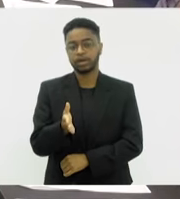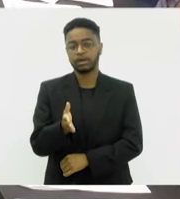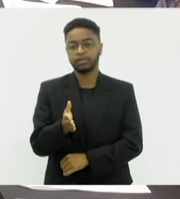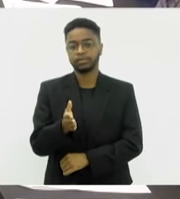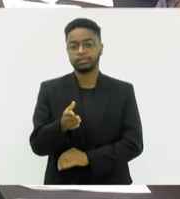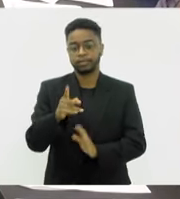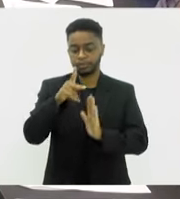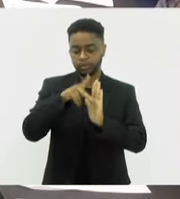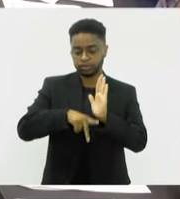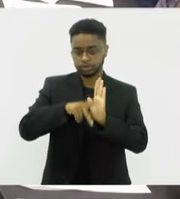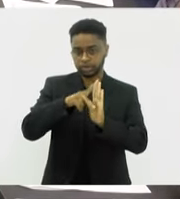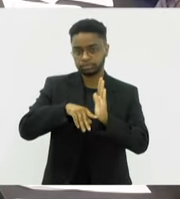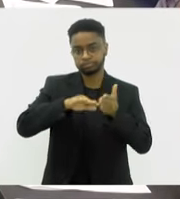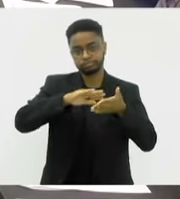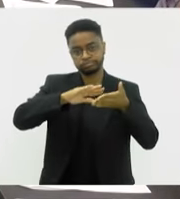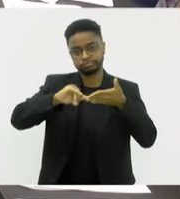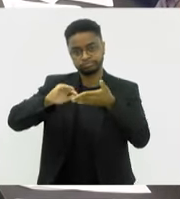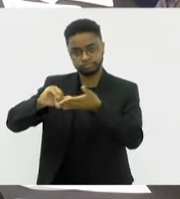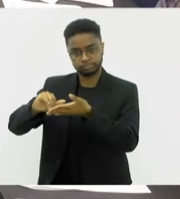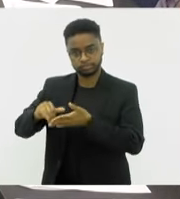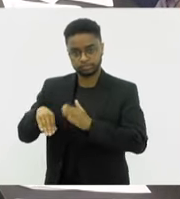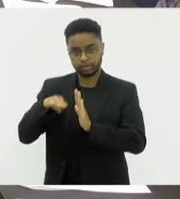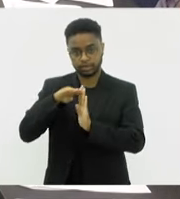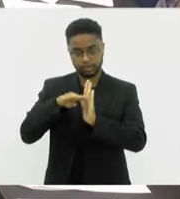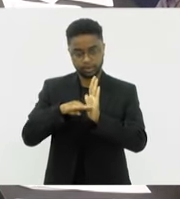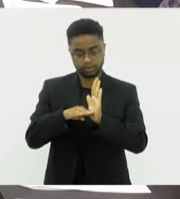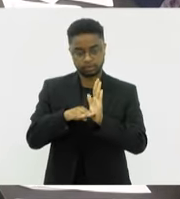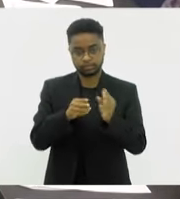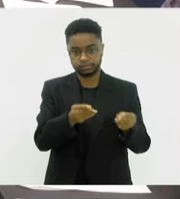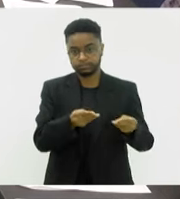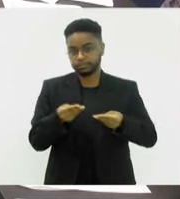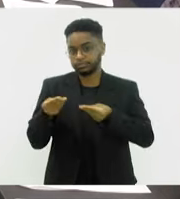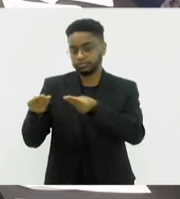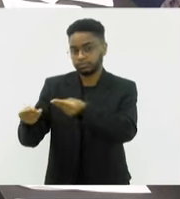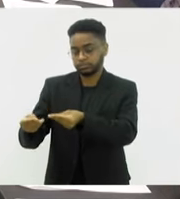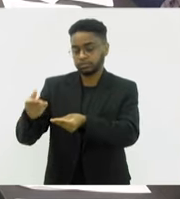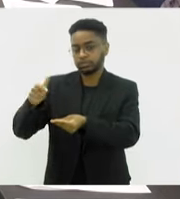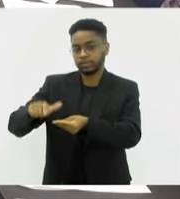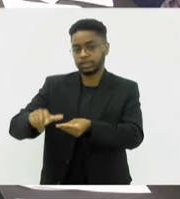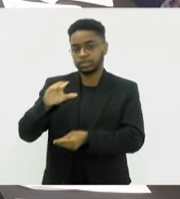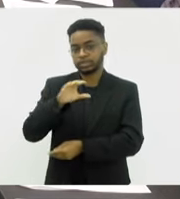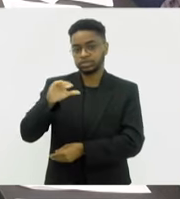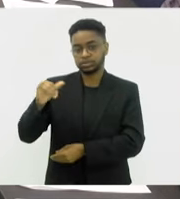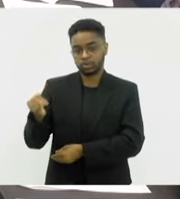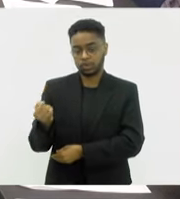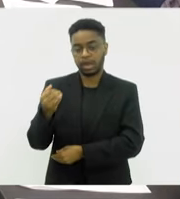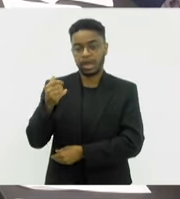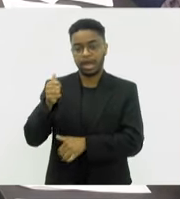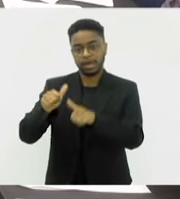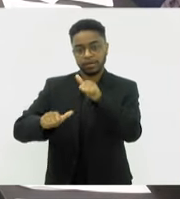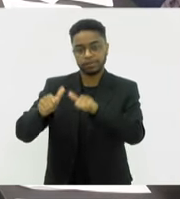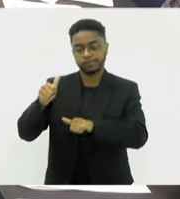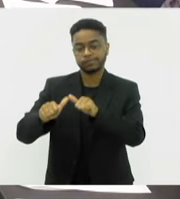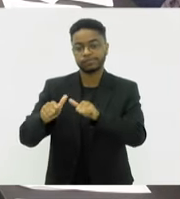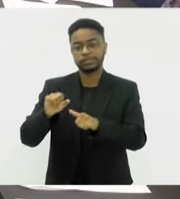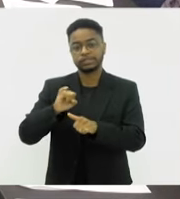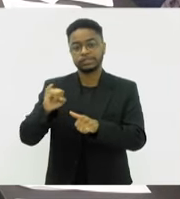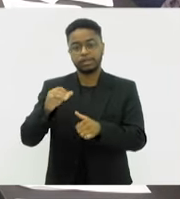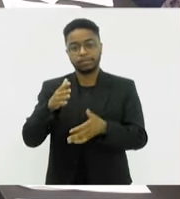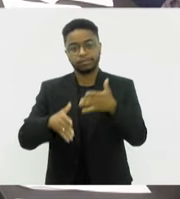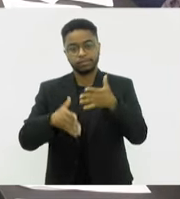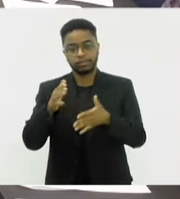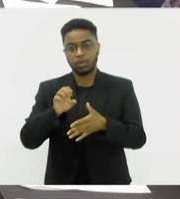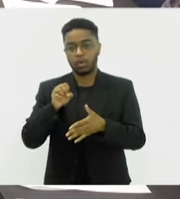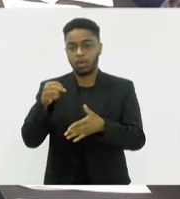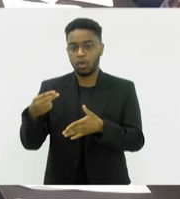de pauta, para remeter à CCJ para examinar a prejudicabilidade ou anexação. Já